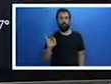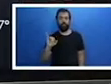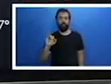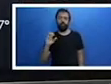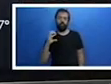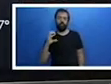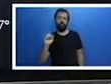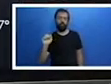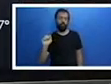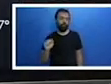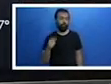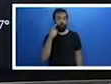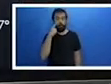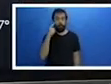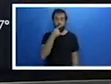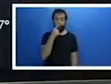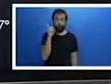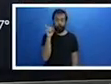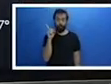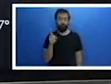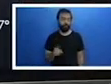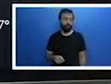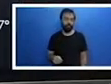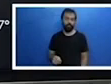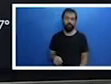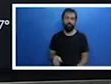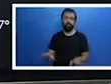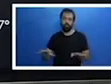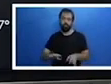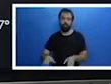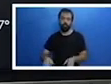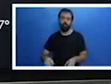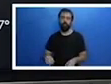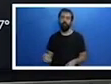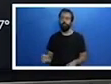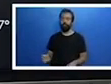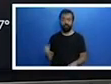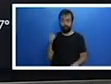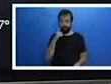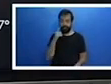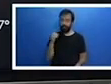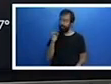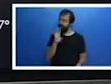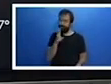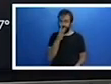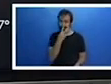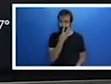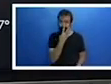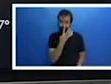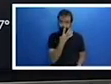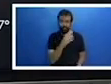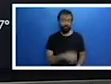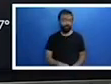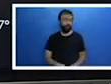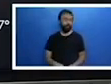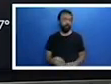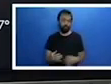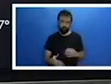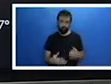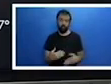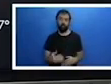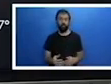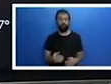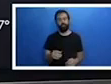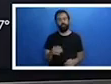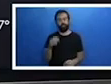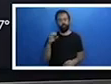Aqui nós temos uma imagem de uma ginasta, né, fazendo um movimento ginástico, né? E depois nós vamos entender o que ela está fazendo, qual aparelho